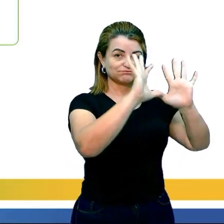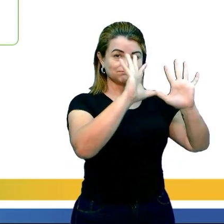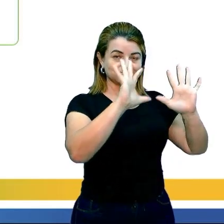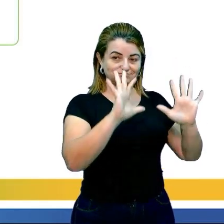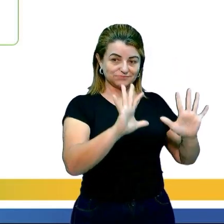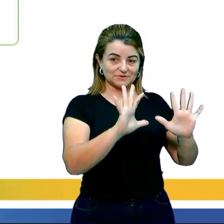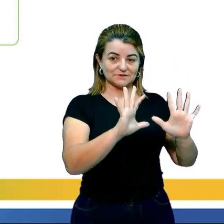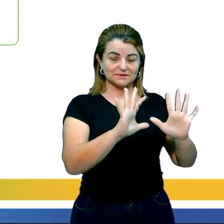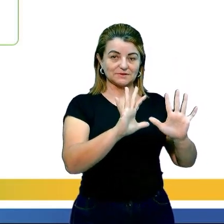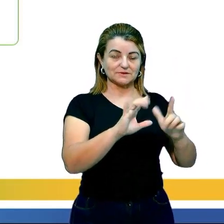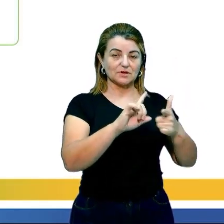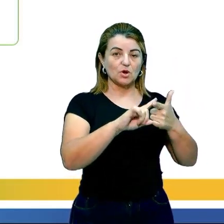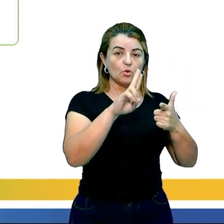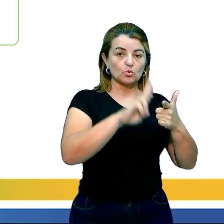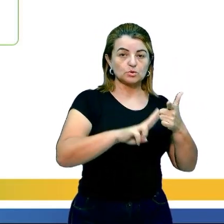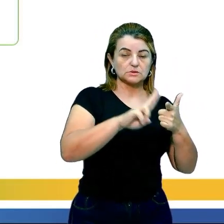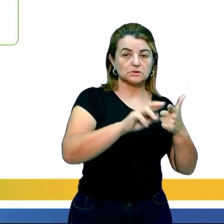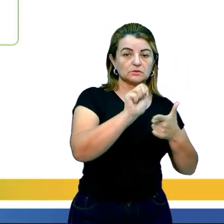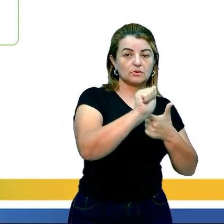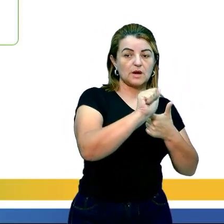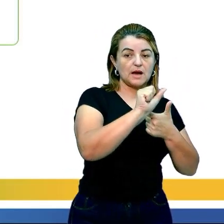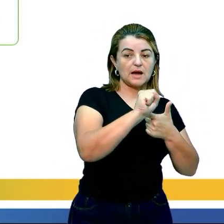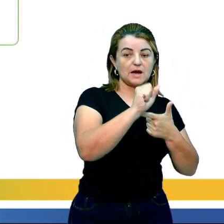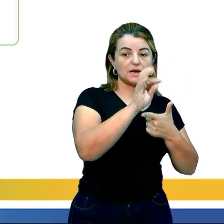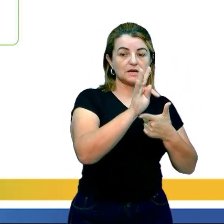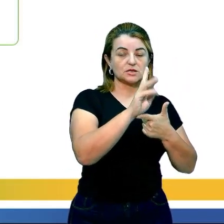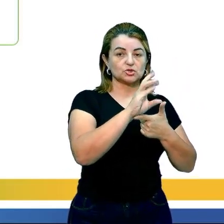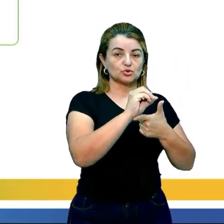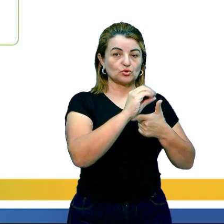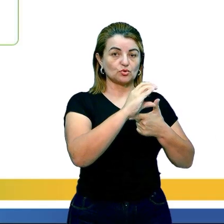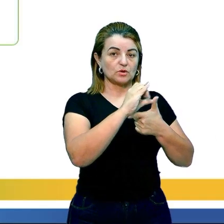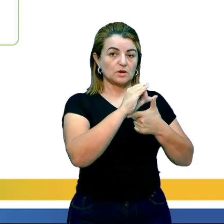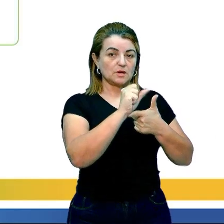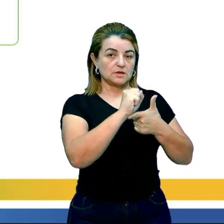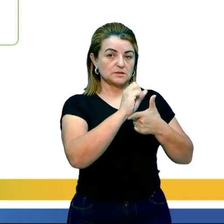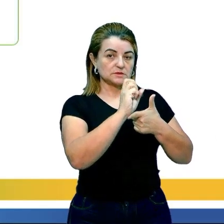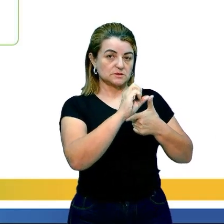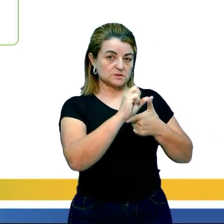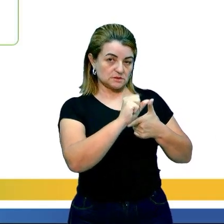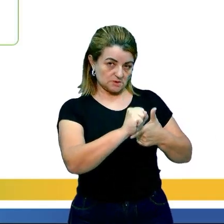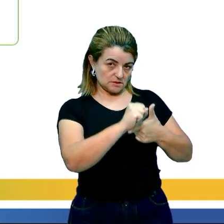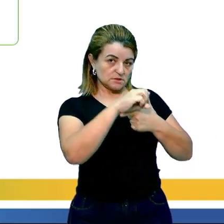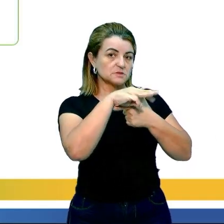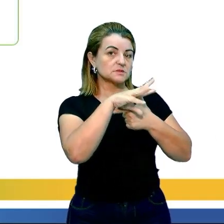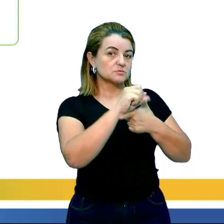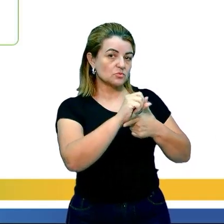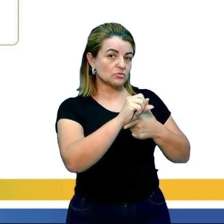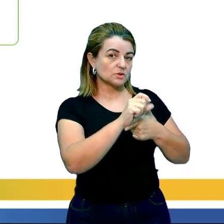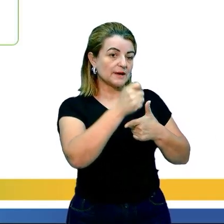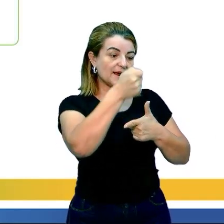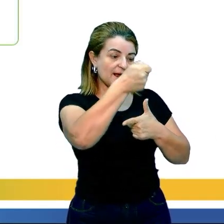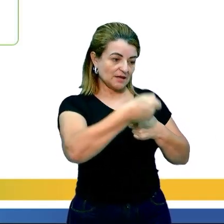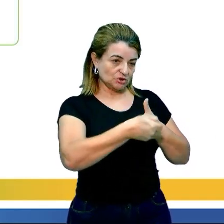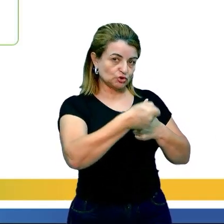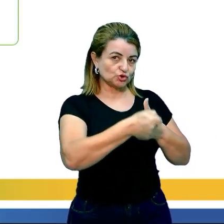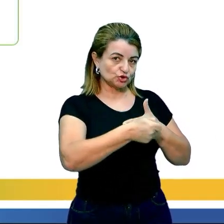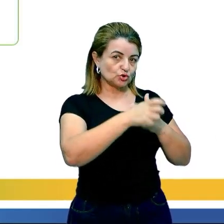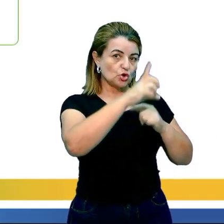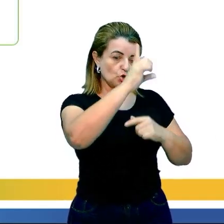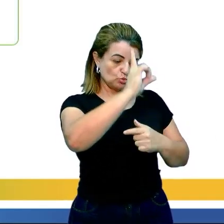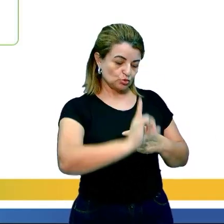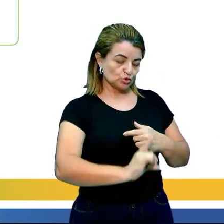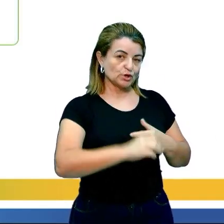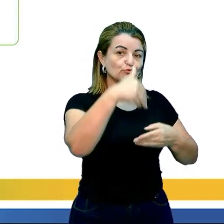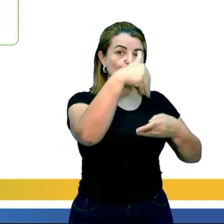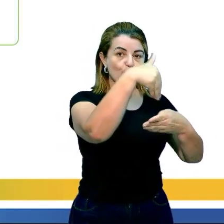artrocismo né que era uma lei que garantia o direito ao voto né que Todos deveriam votar nas